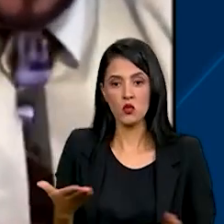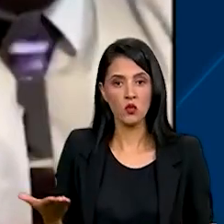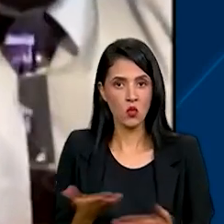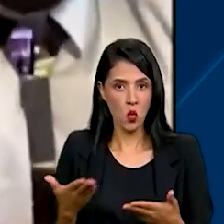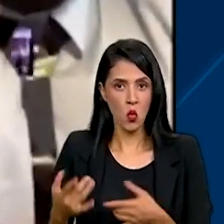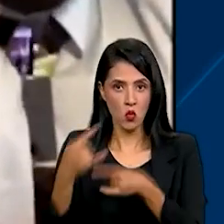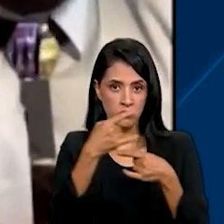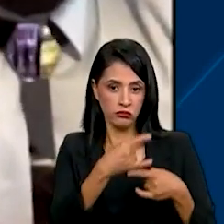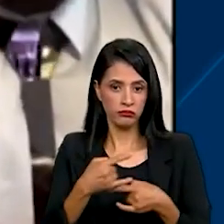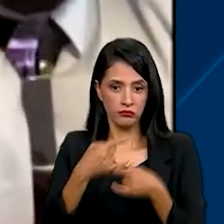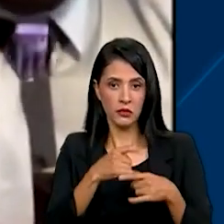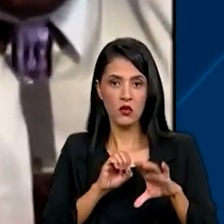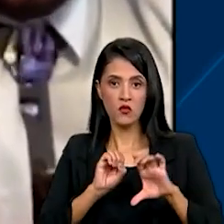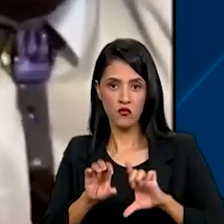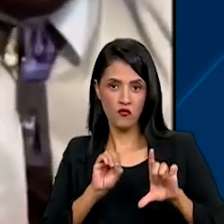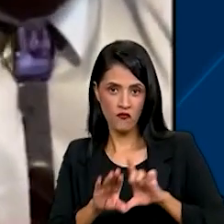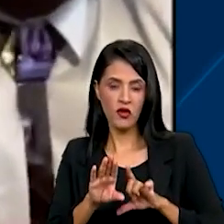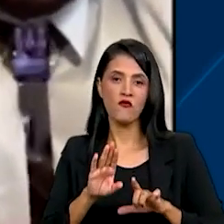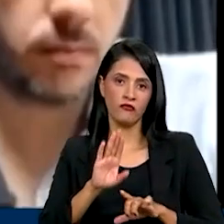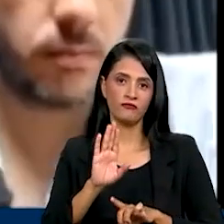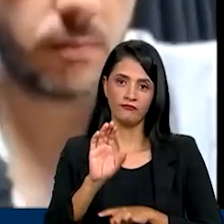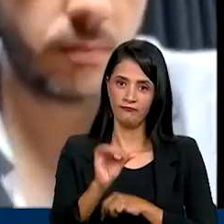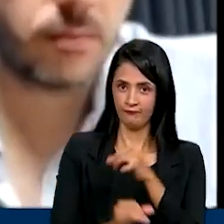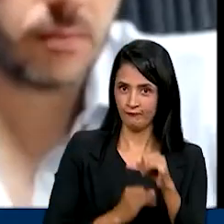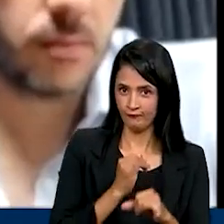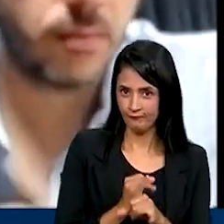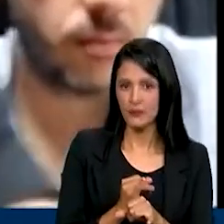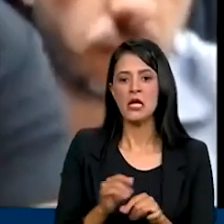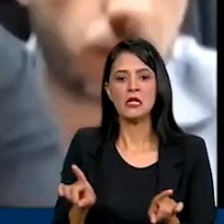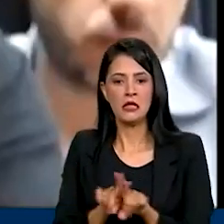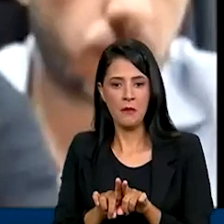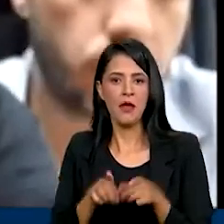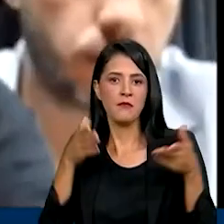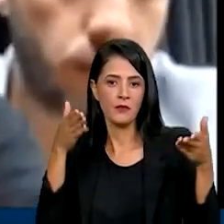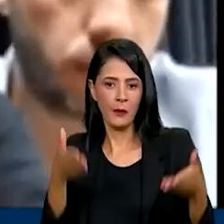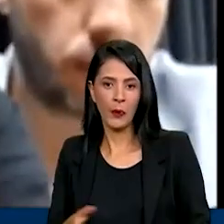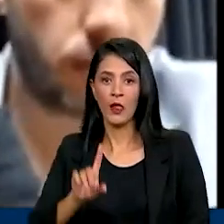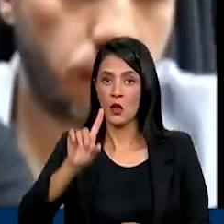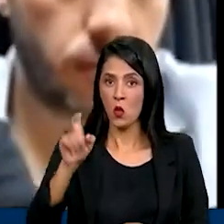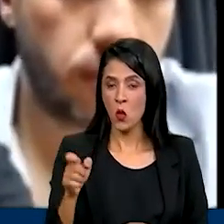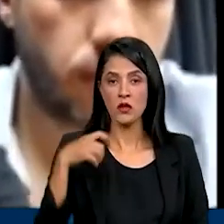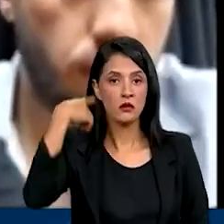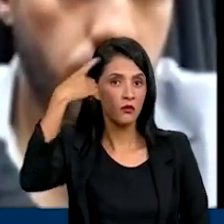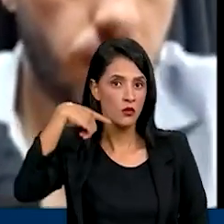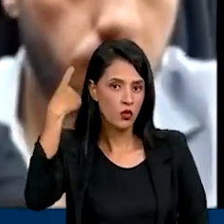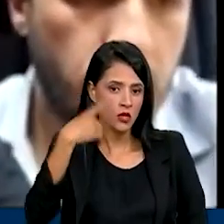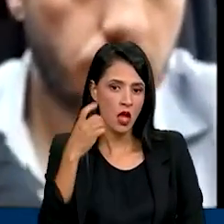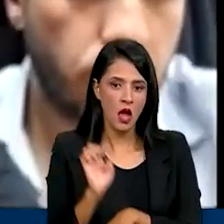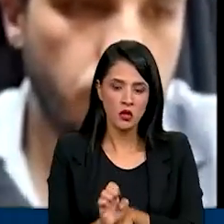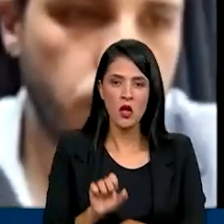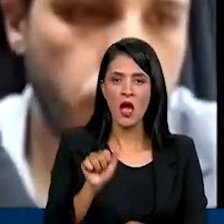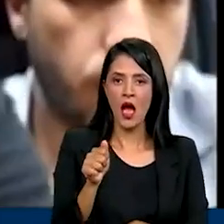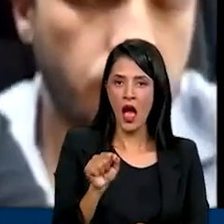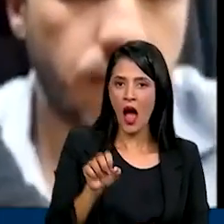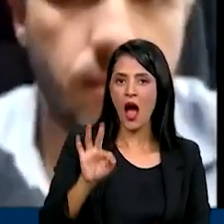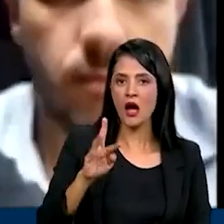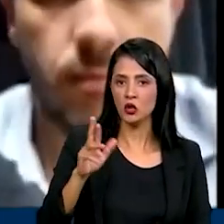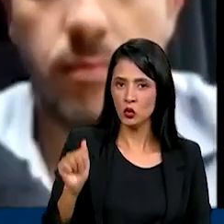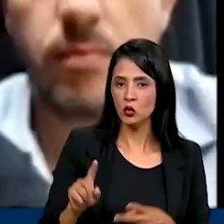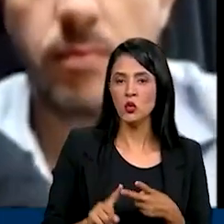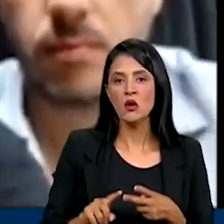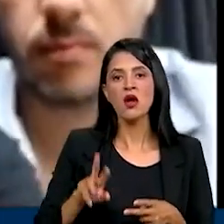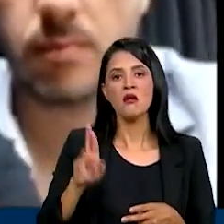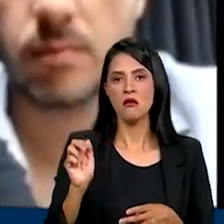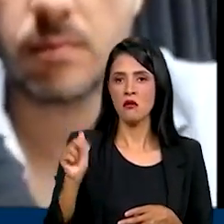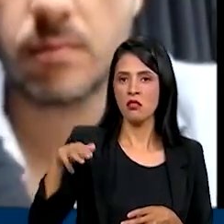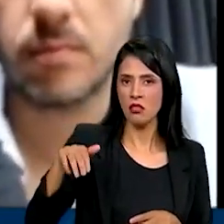numa transmissão ao vivo pela internet, da qual também participaram o ex-deputado estadual Arthur Duval e Renan